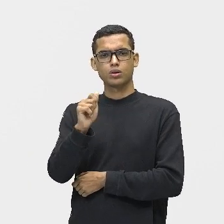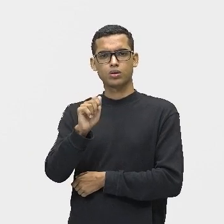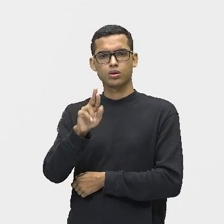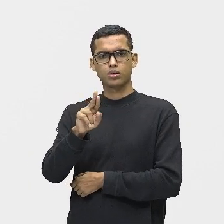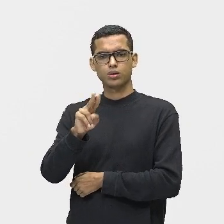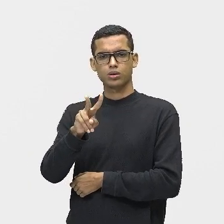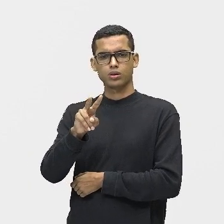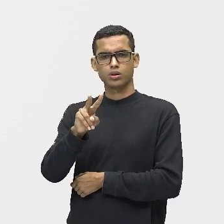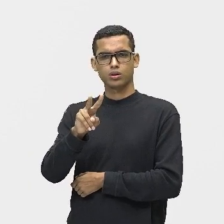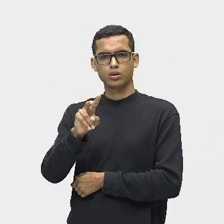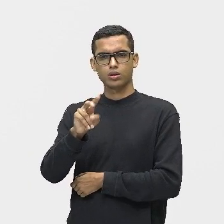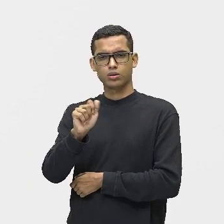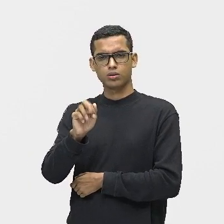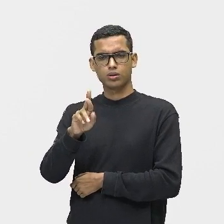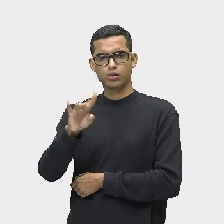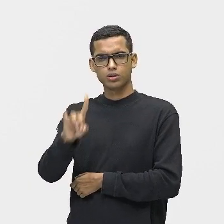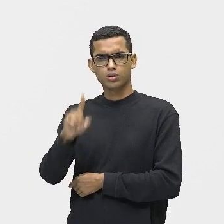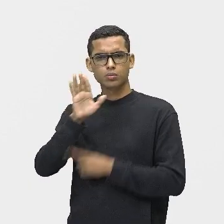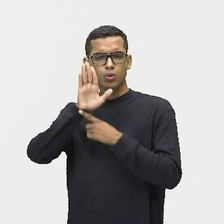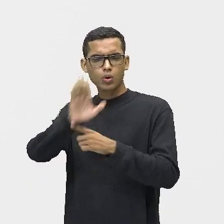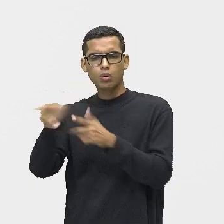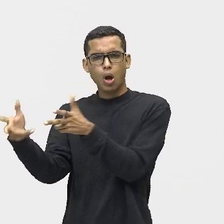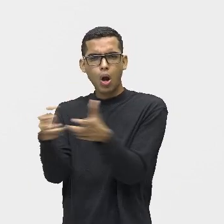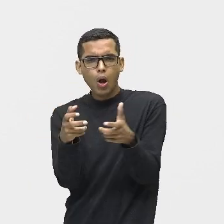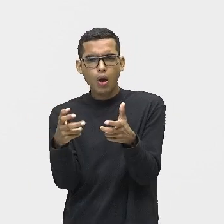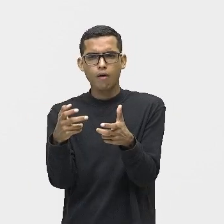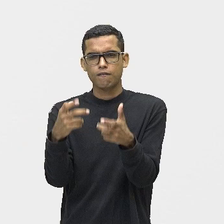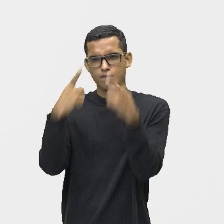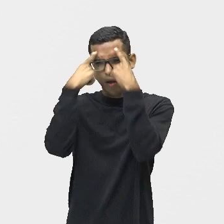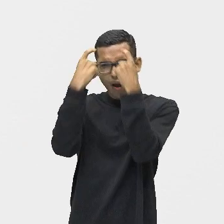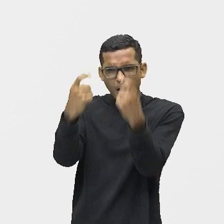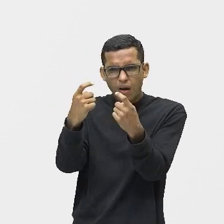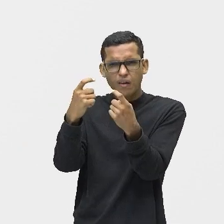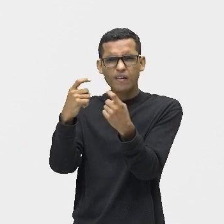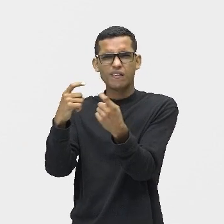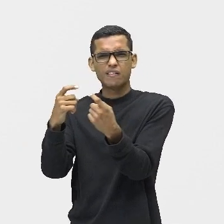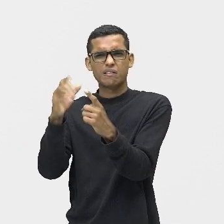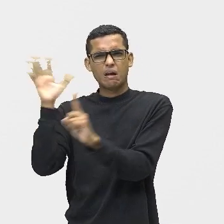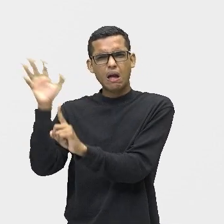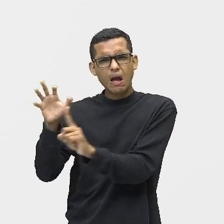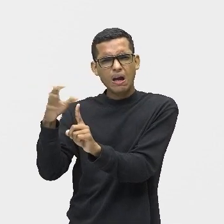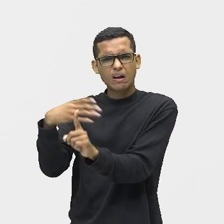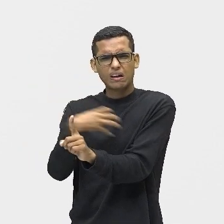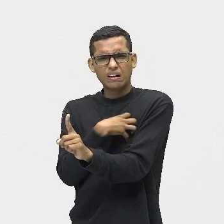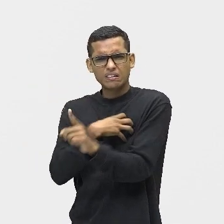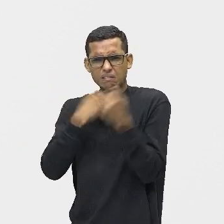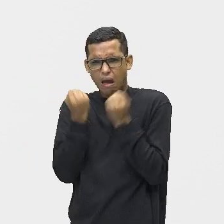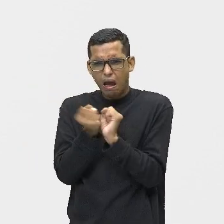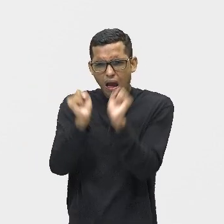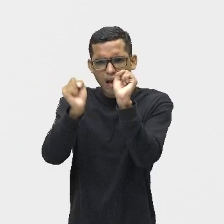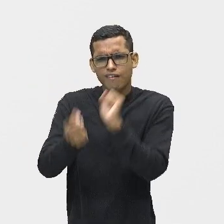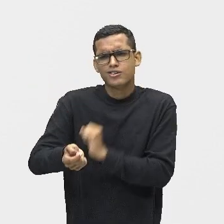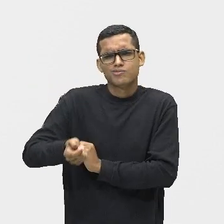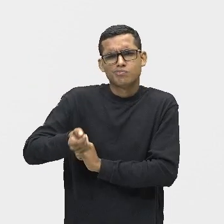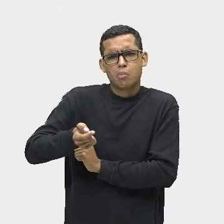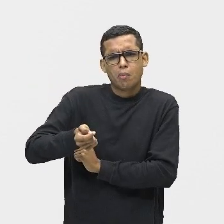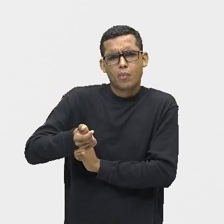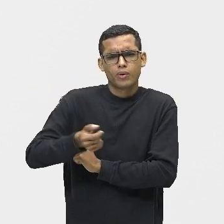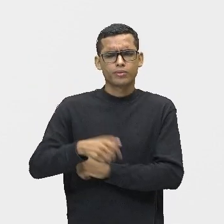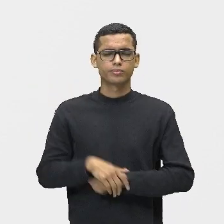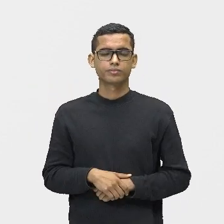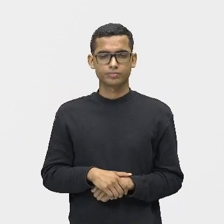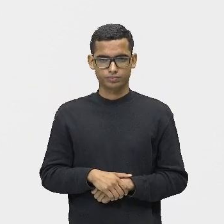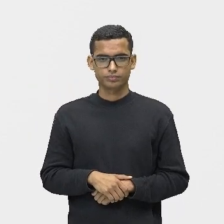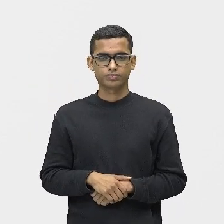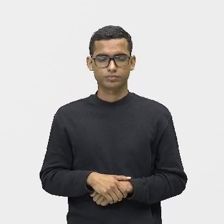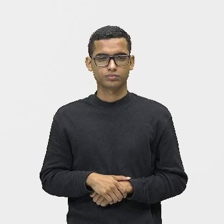sempre bastante pequenos. Então ele coloca que essa influência ela é muito pequena e que ela não é capaz de fazer com que